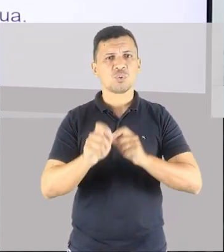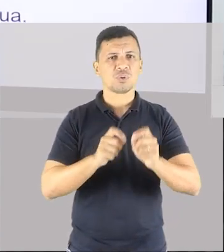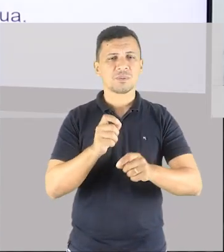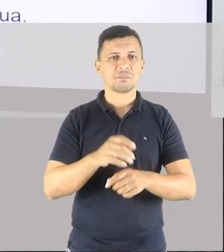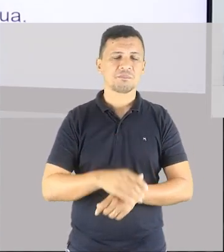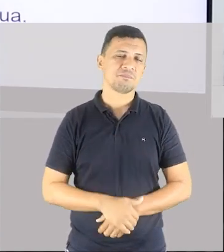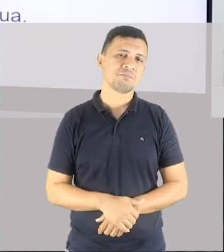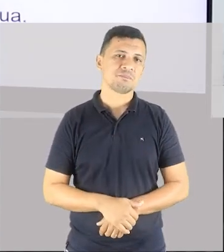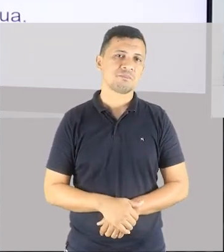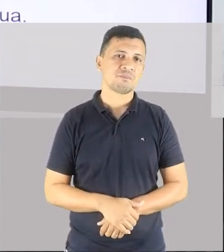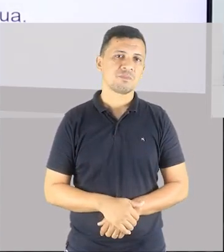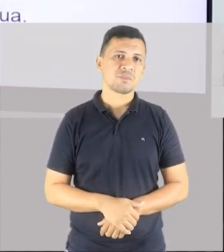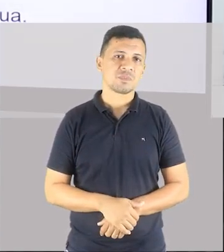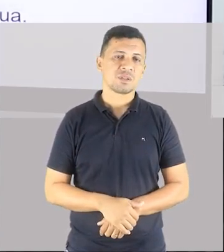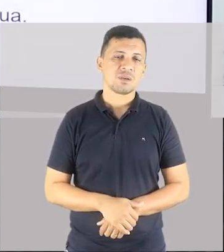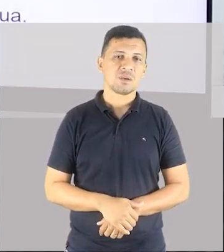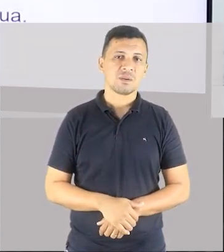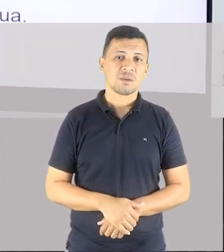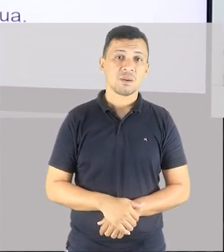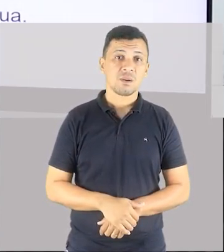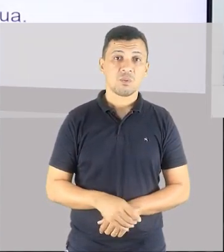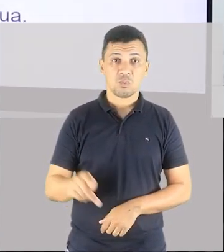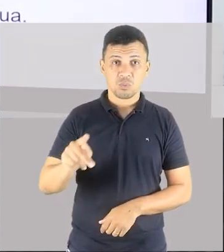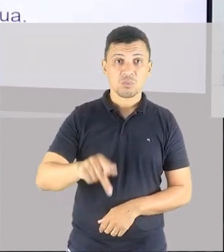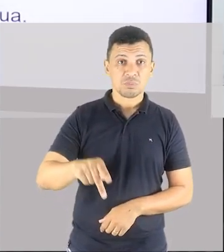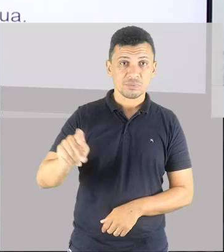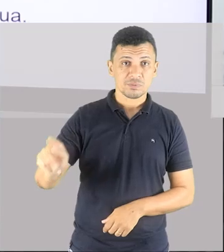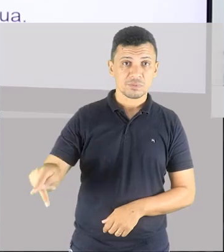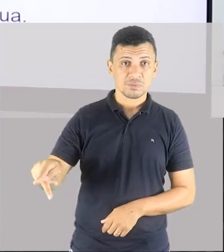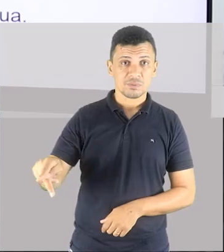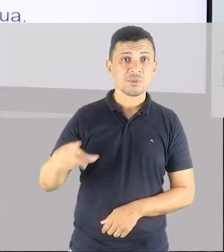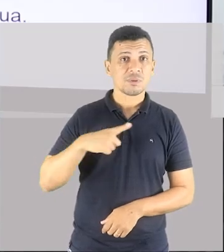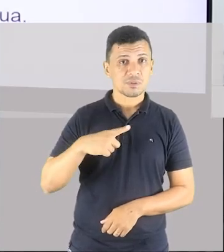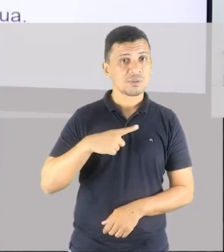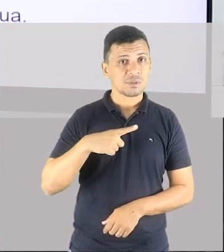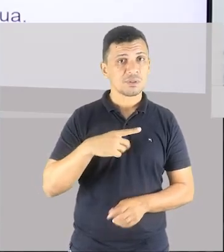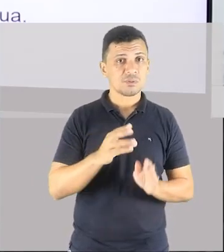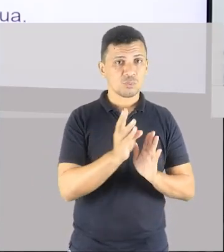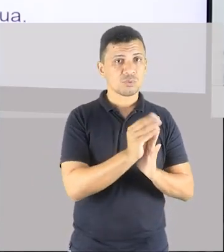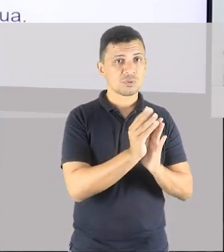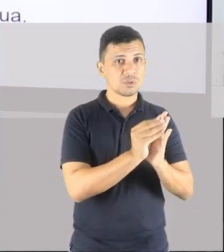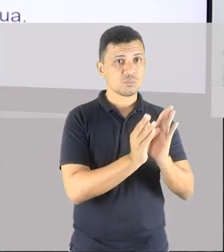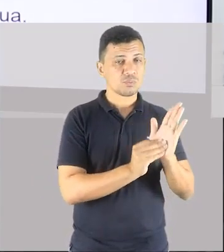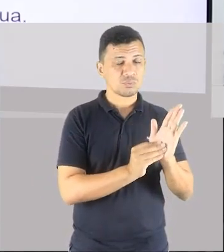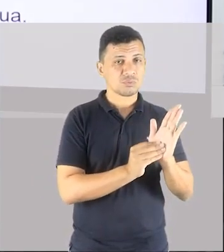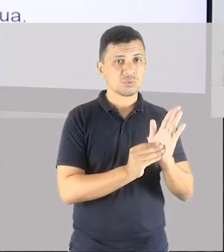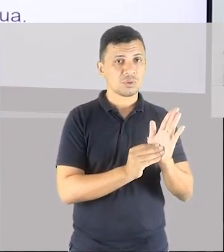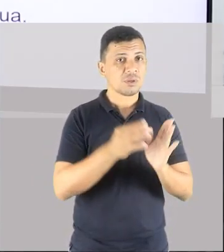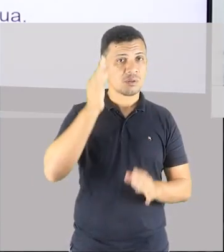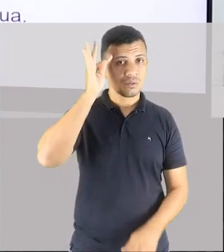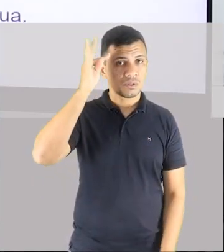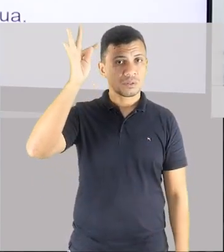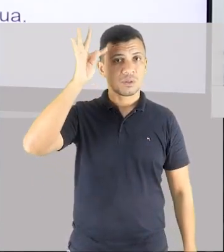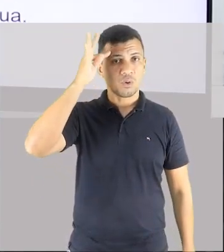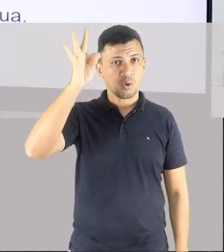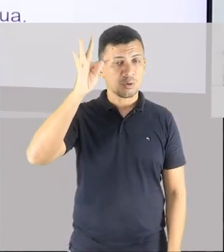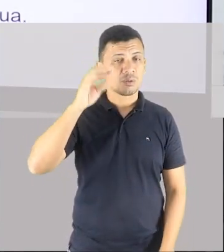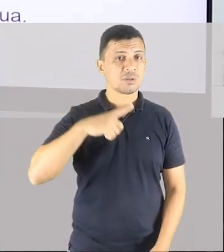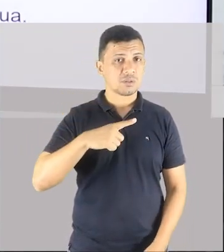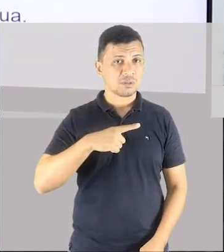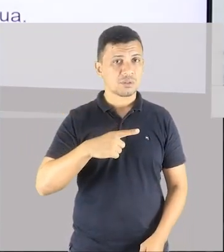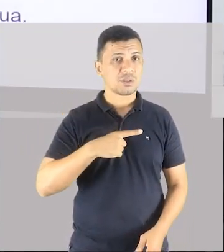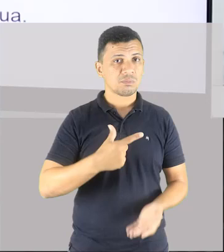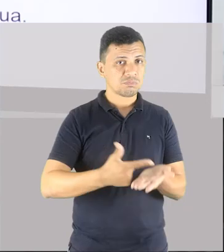vocês. Com o professor, você tem o conteúdo, tá? A parte teórica no